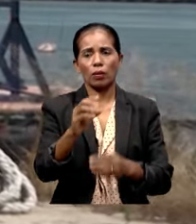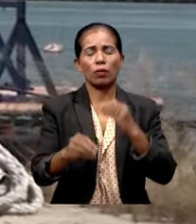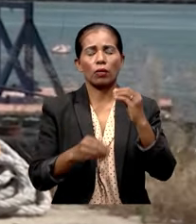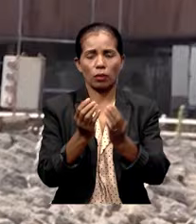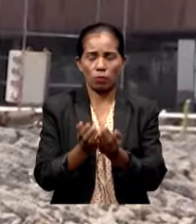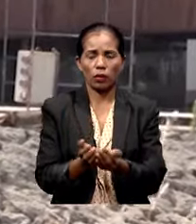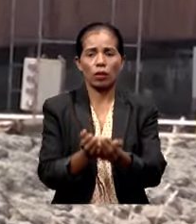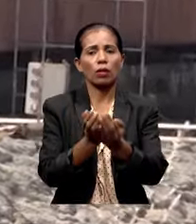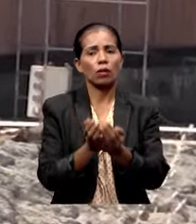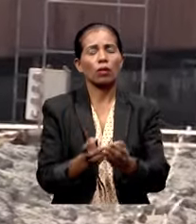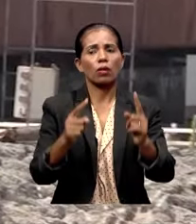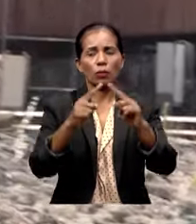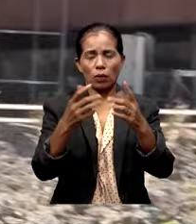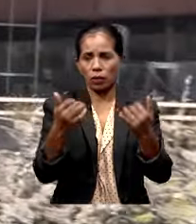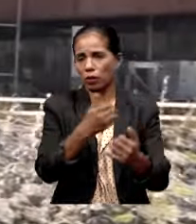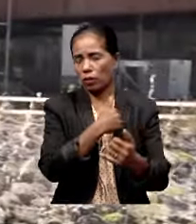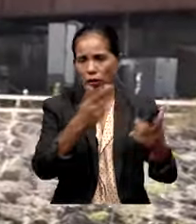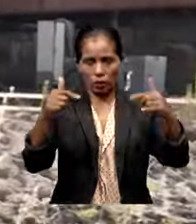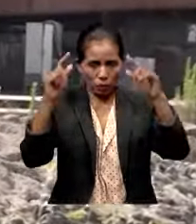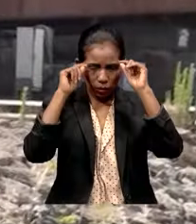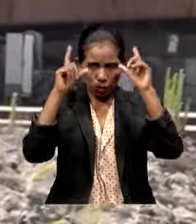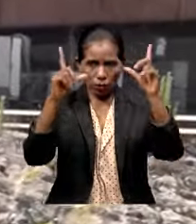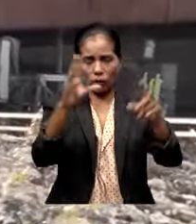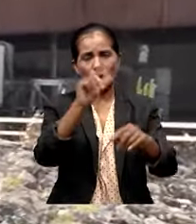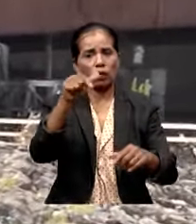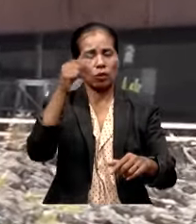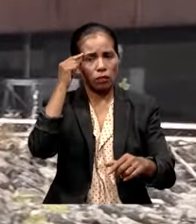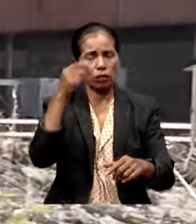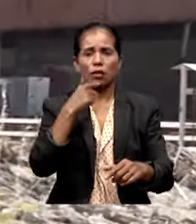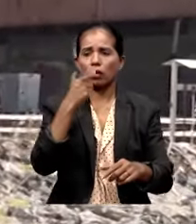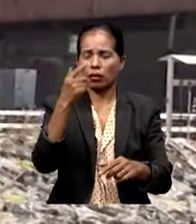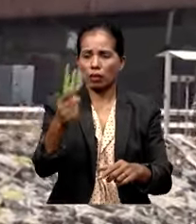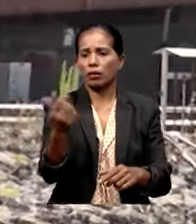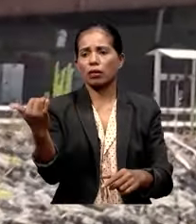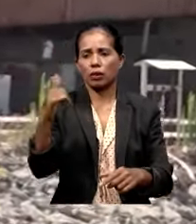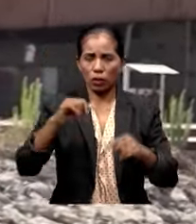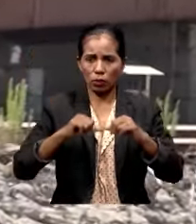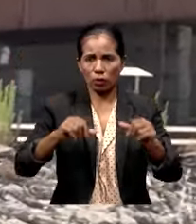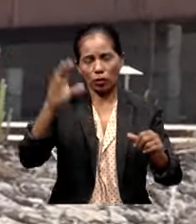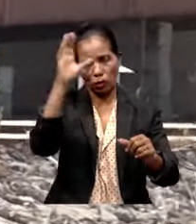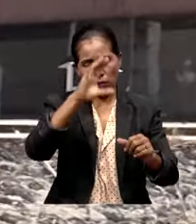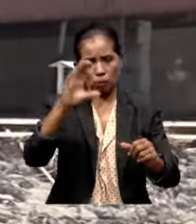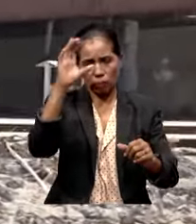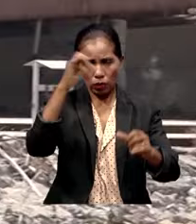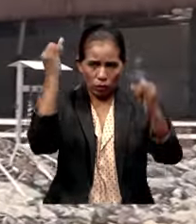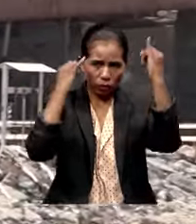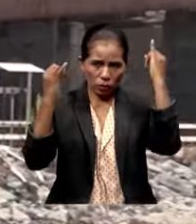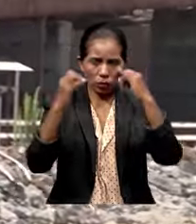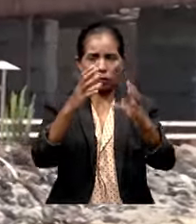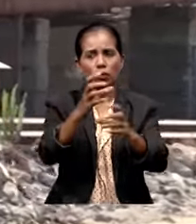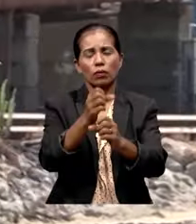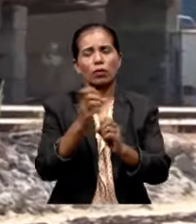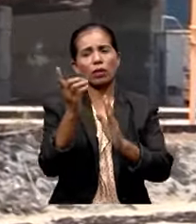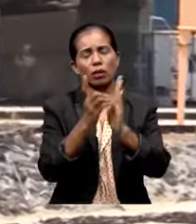barro haxolo, nebeto agora se doutor e Timor-Leste, governante ne hatete, se continua buca informação, não recolhe dados